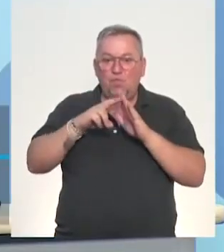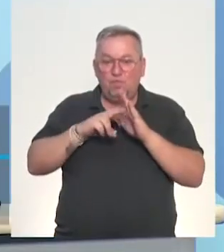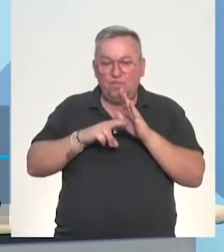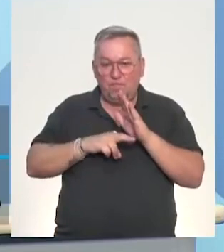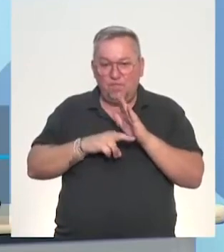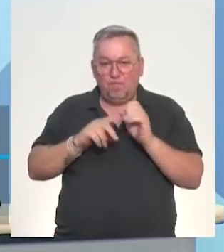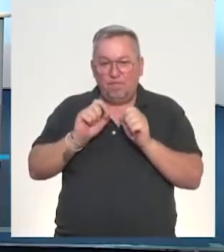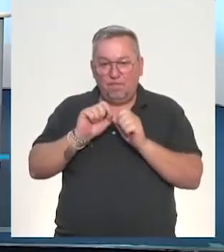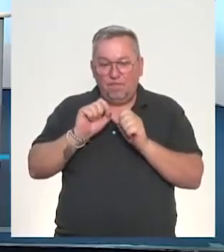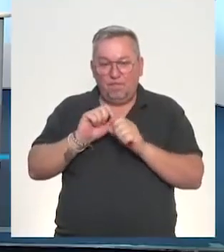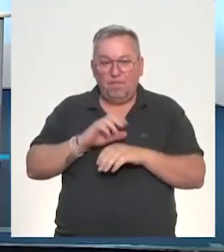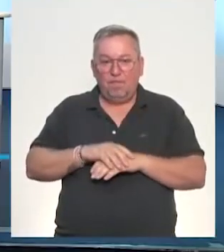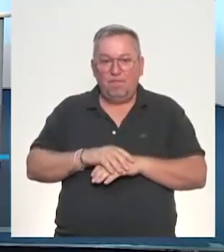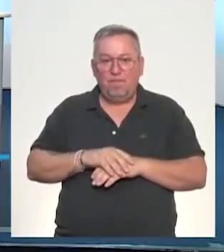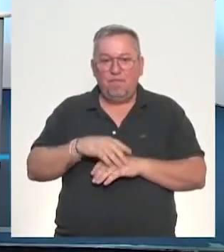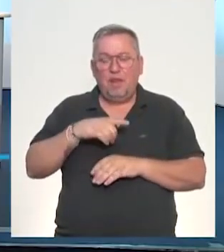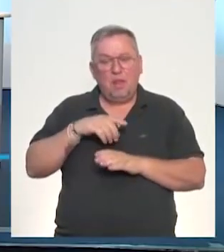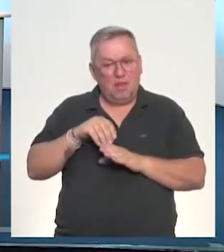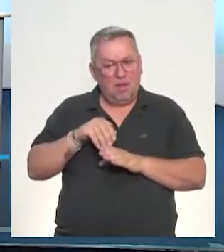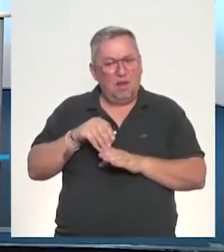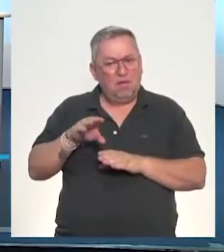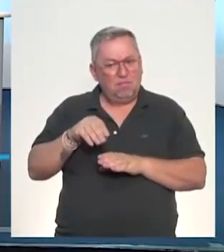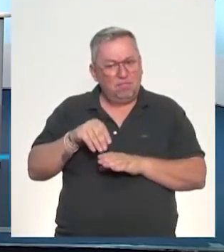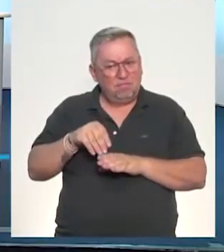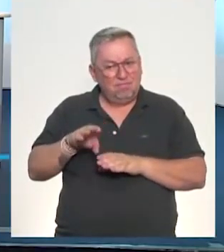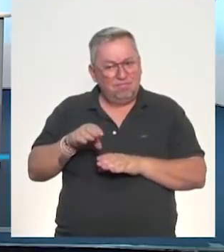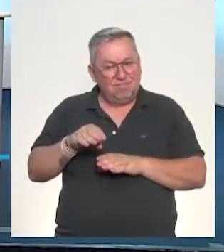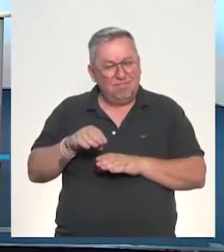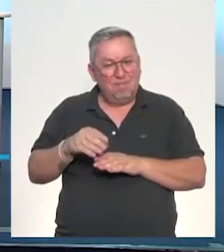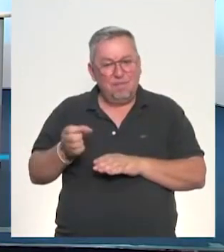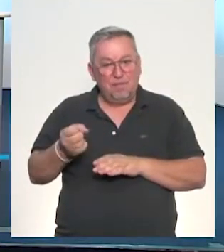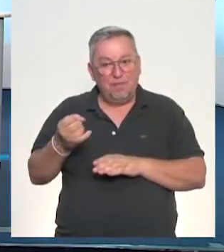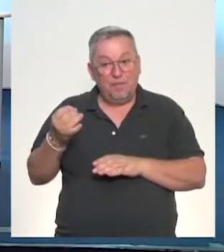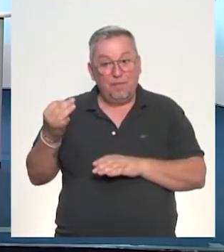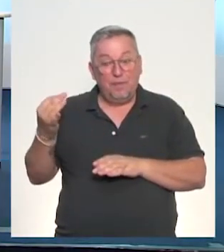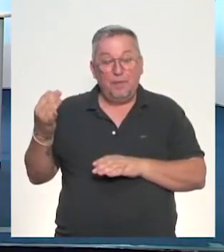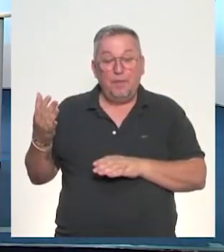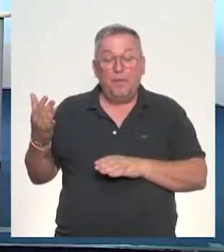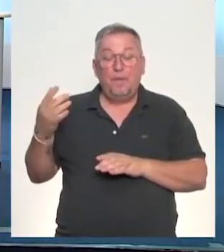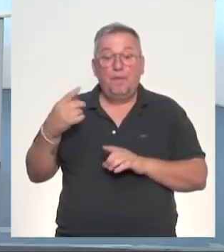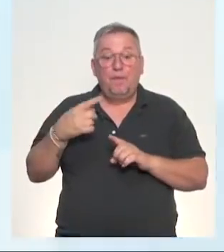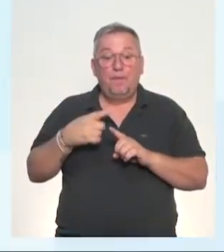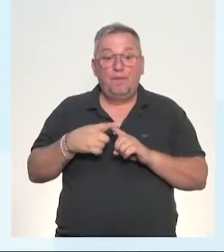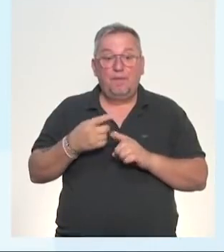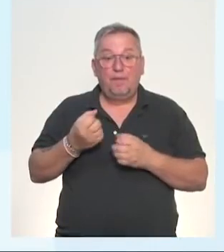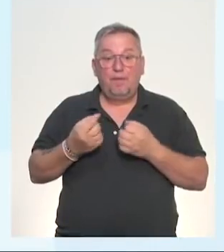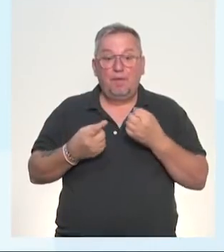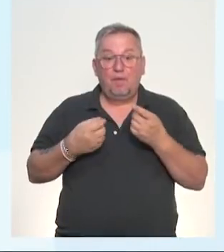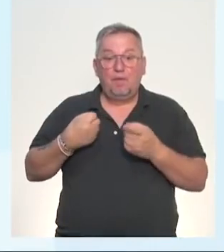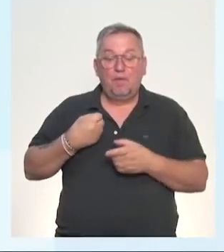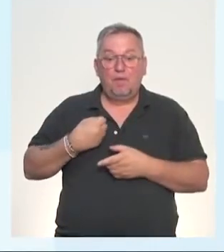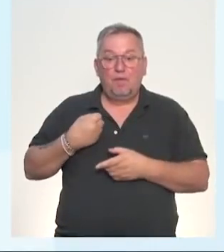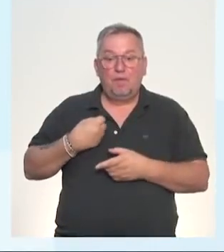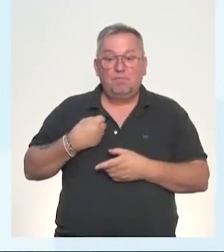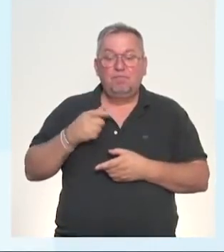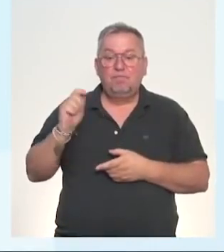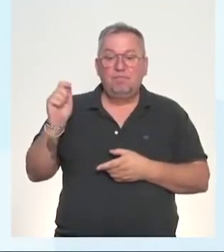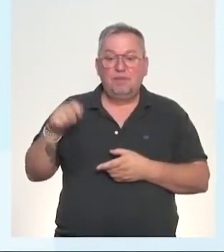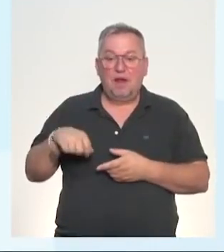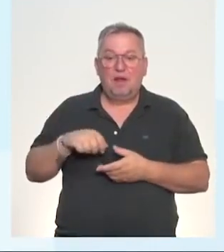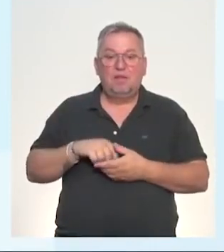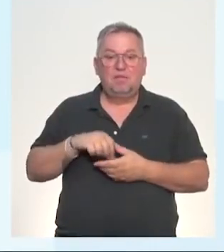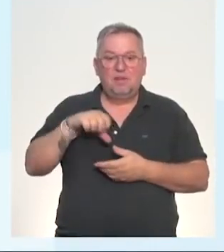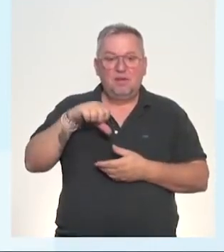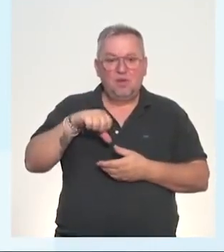Exatamente. Né? Fazendo um por um. E aí tem uma diquinha, né? Ver Isso, quantas vezes algum valor numérico cabe dentro